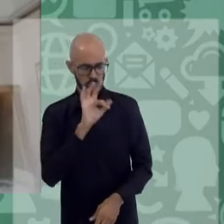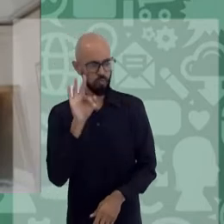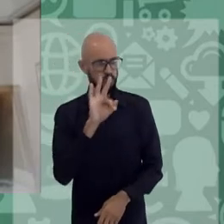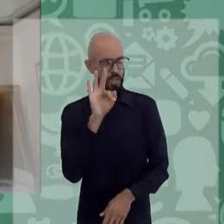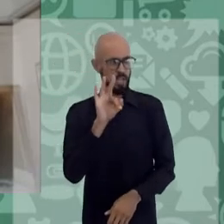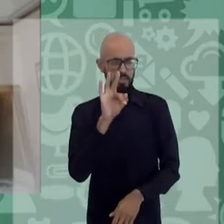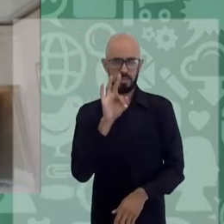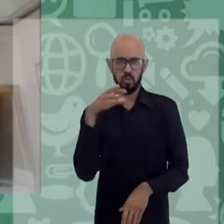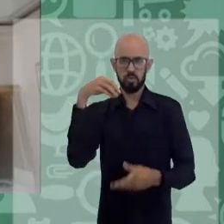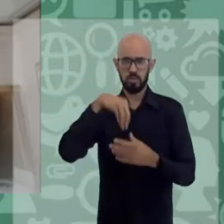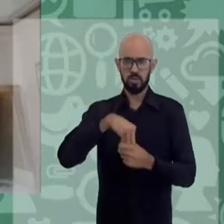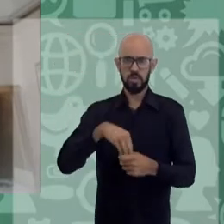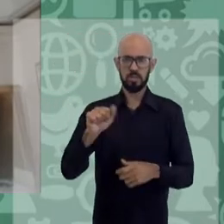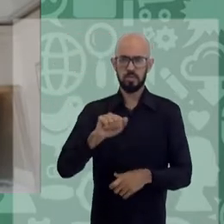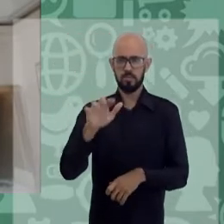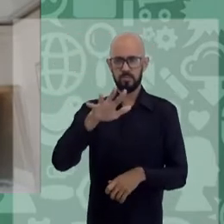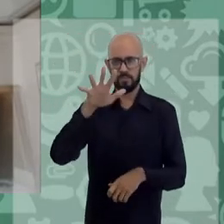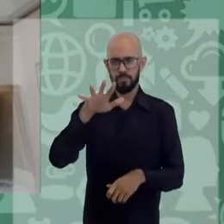dos territórios,